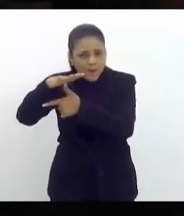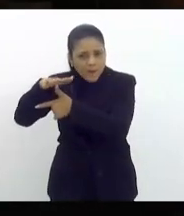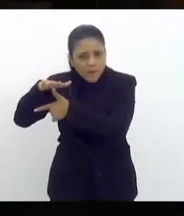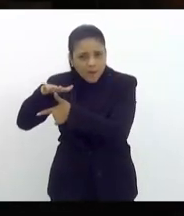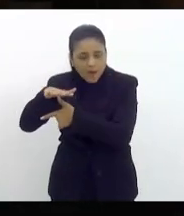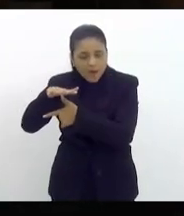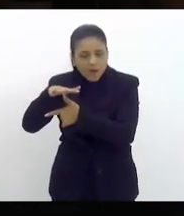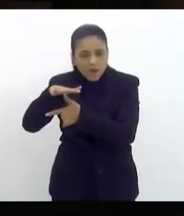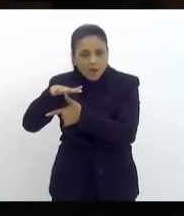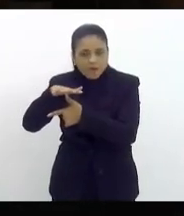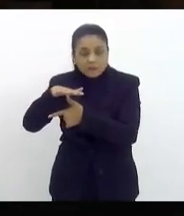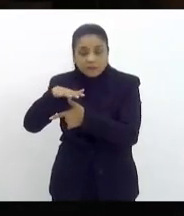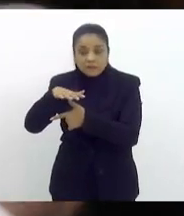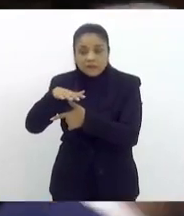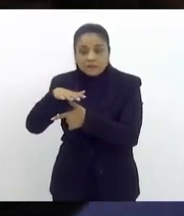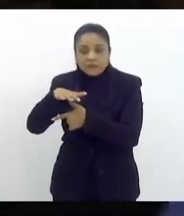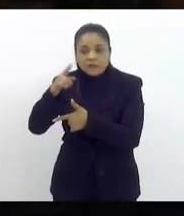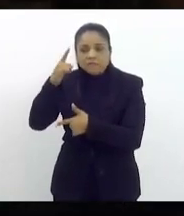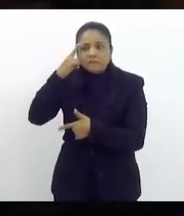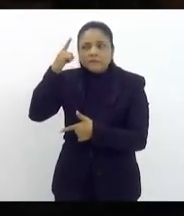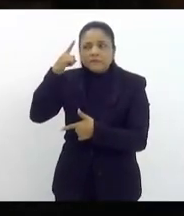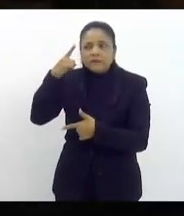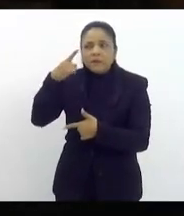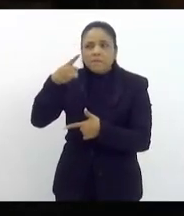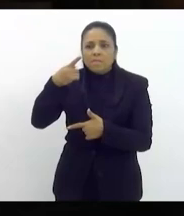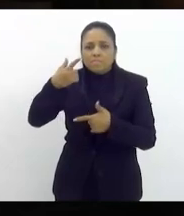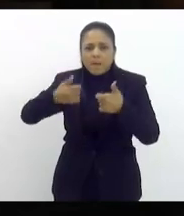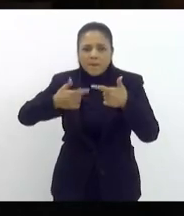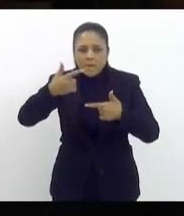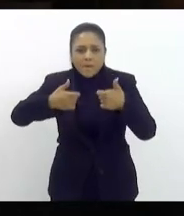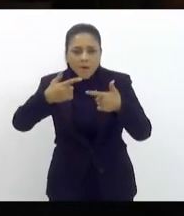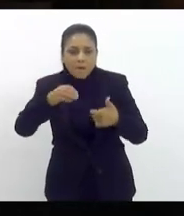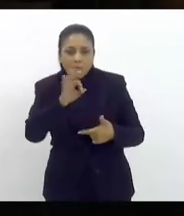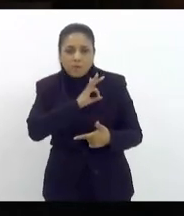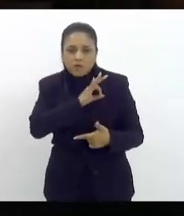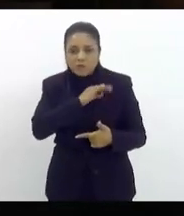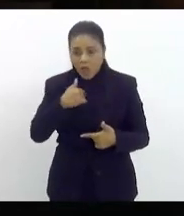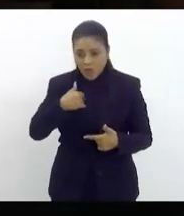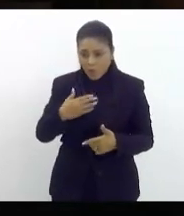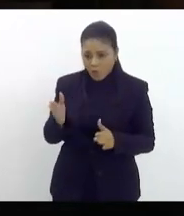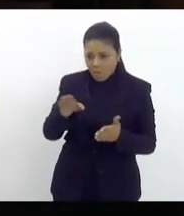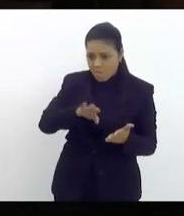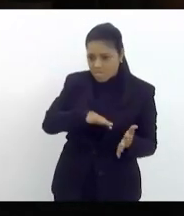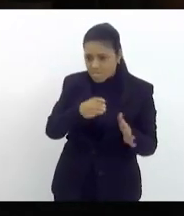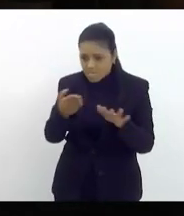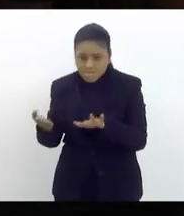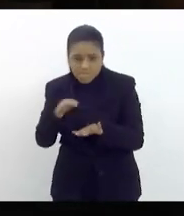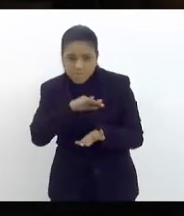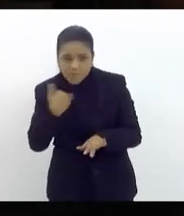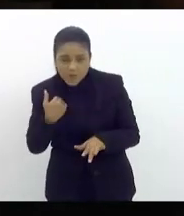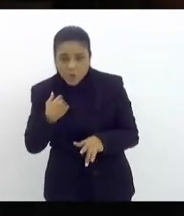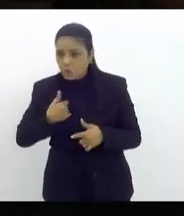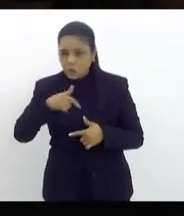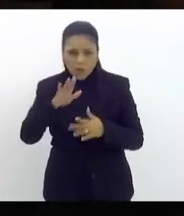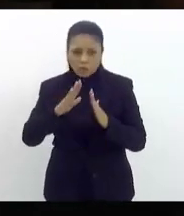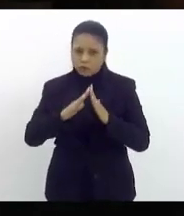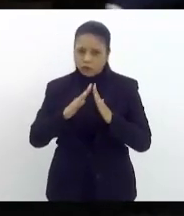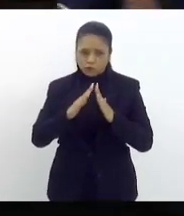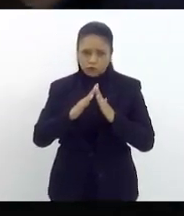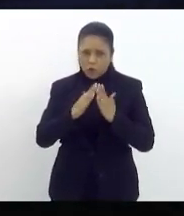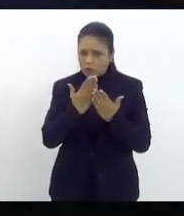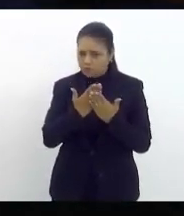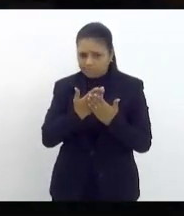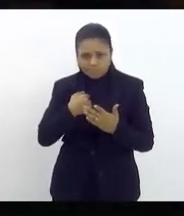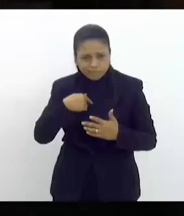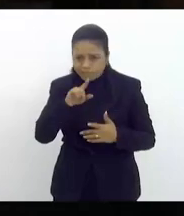olha, vou ter logo uma operação policial, mãe, será que eu vou morrer? Eu não quero ir para a escola que eu estou com medo de morrer. Uma